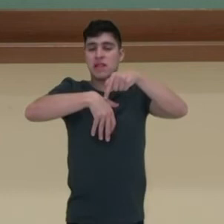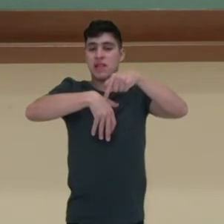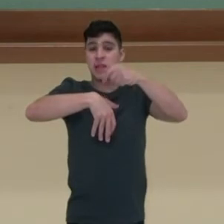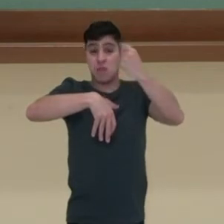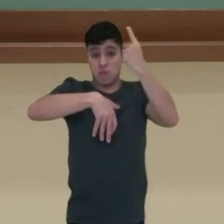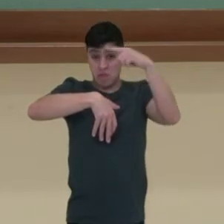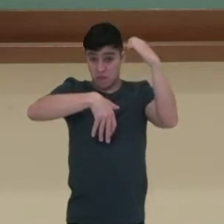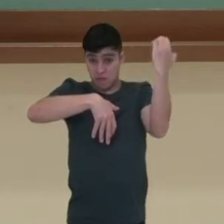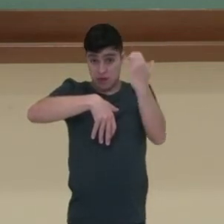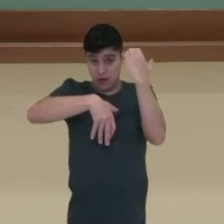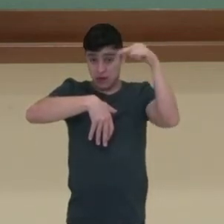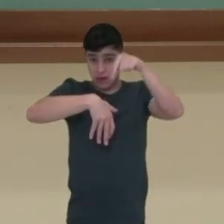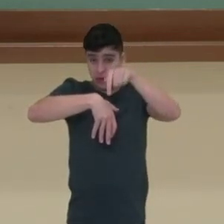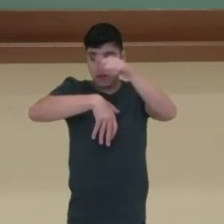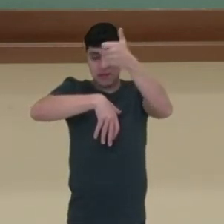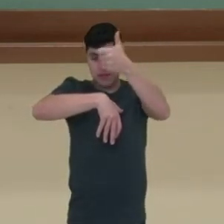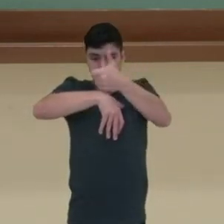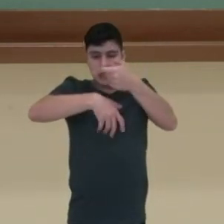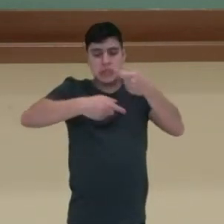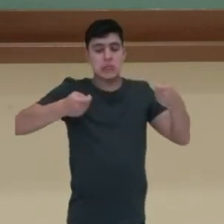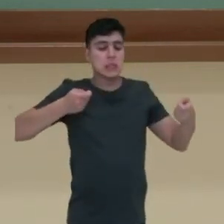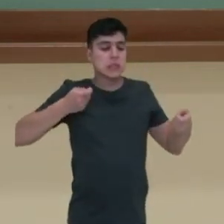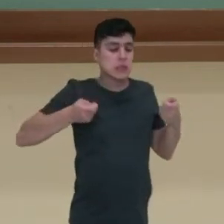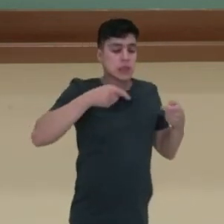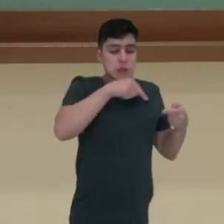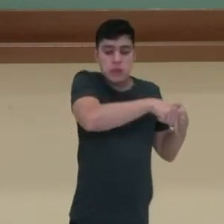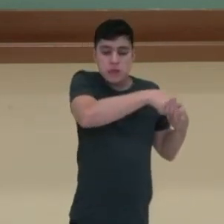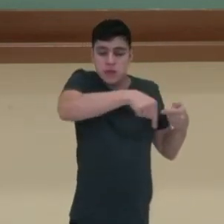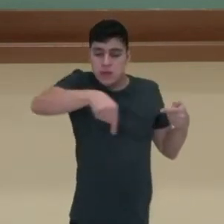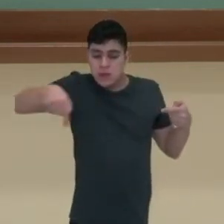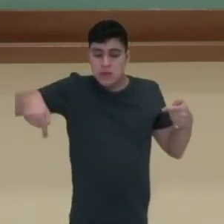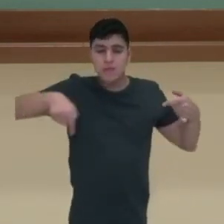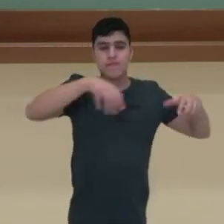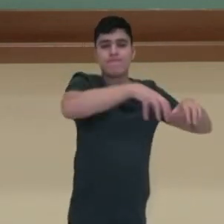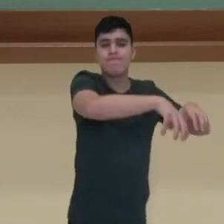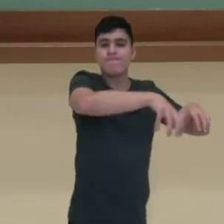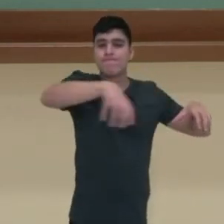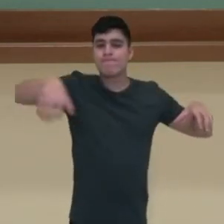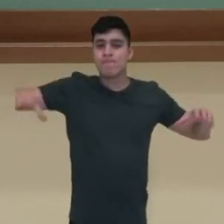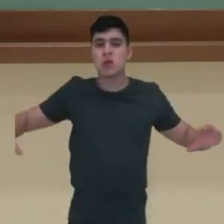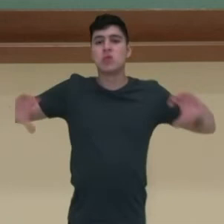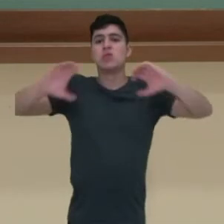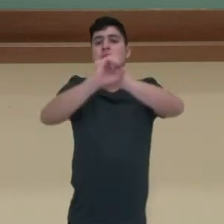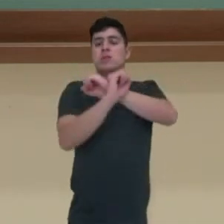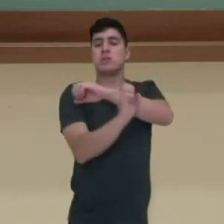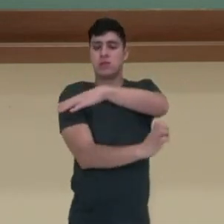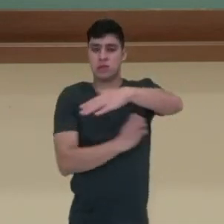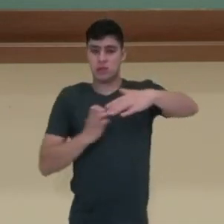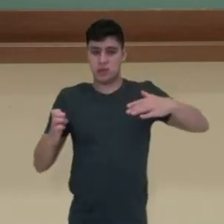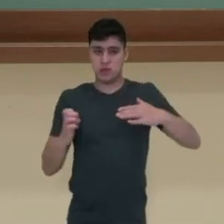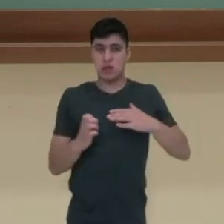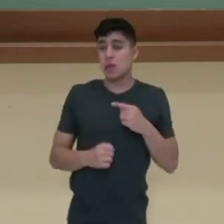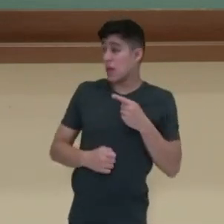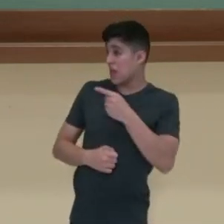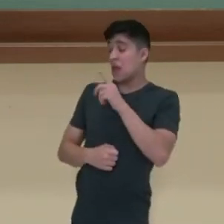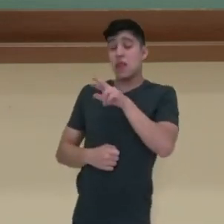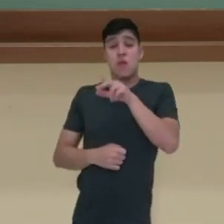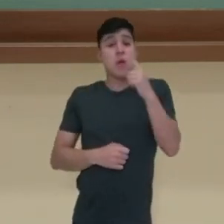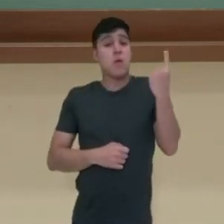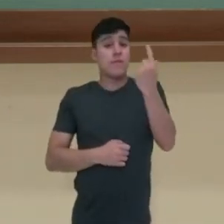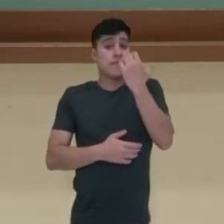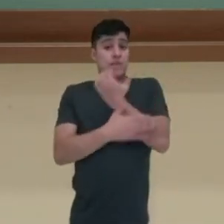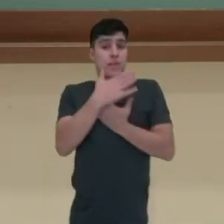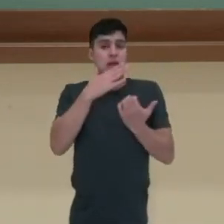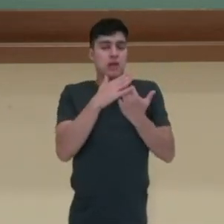responsável simplesmente por administrar esse grande conglomerado. Ela já não é mais uma empresa